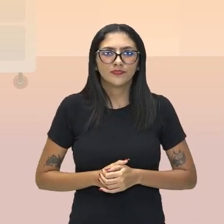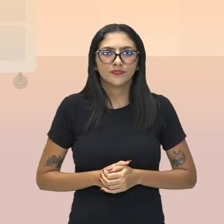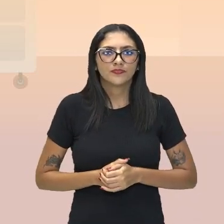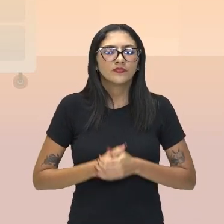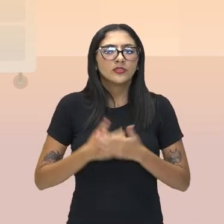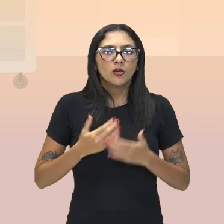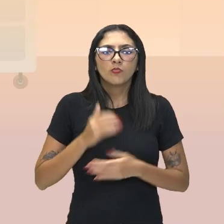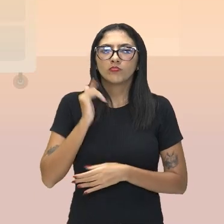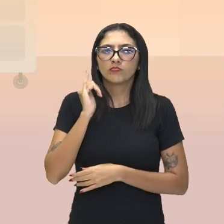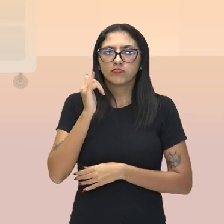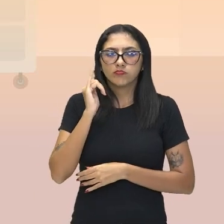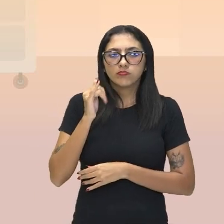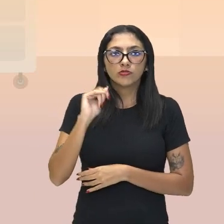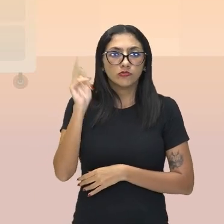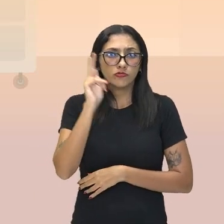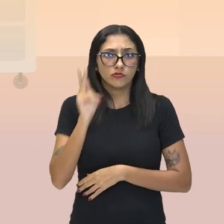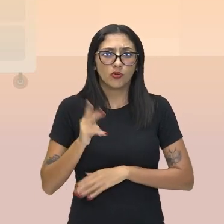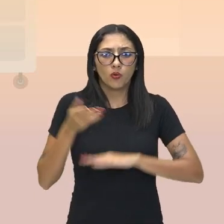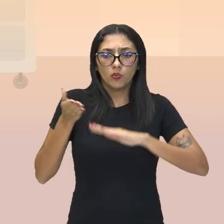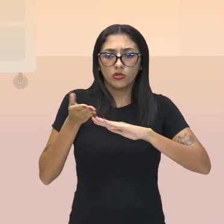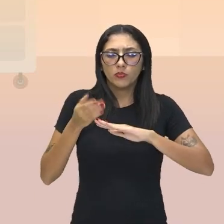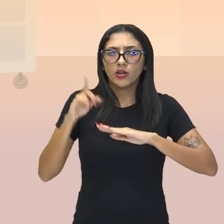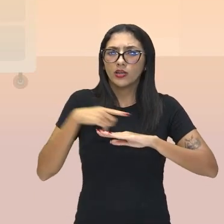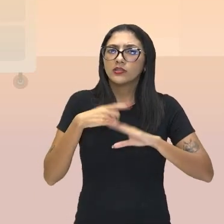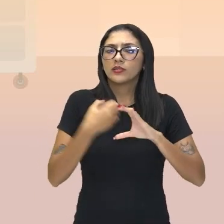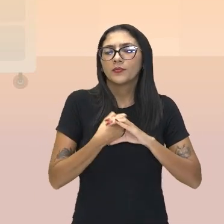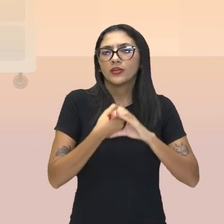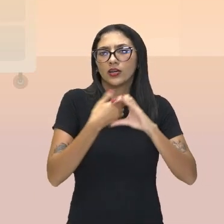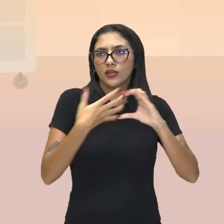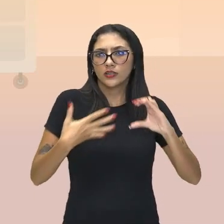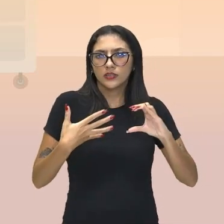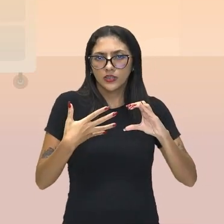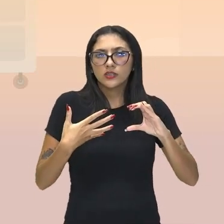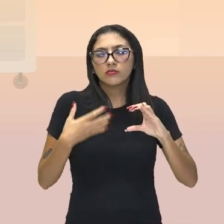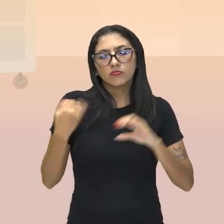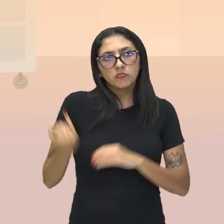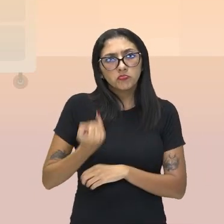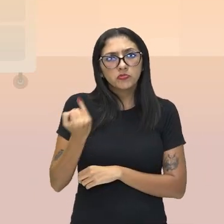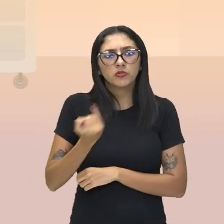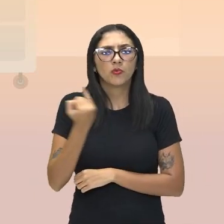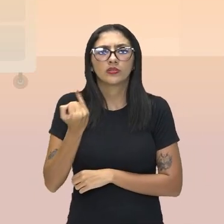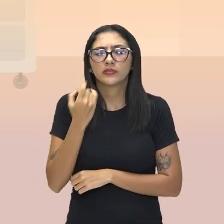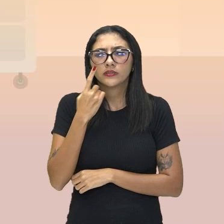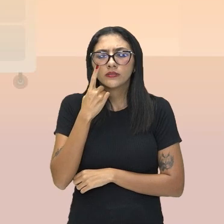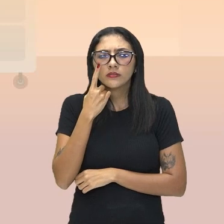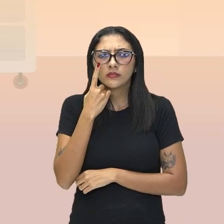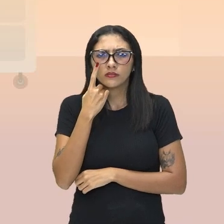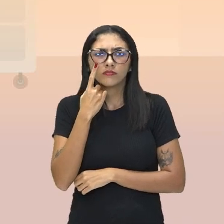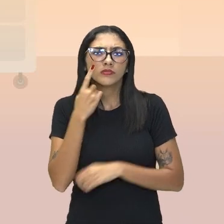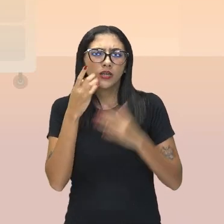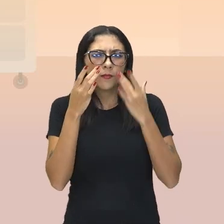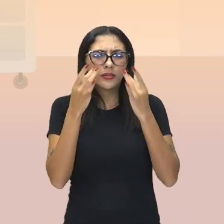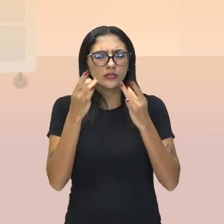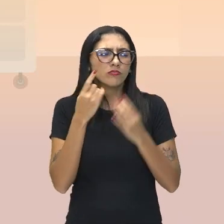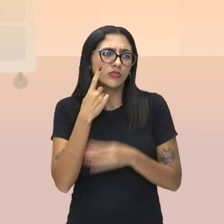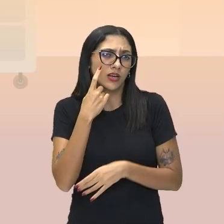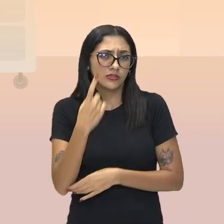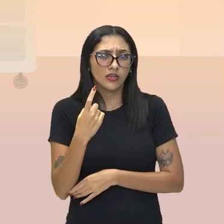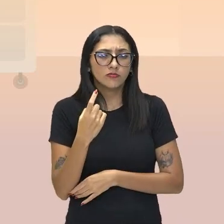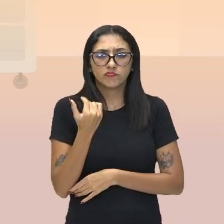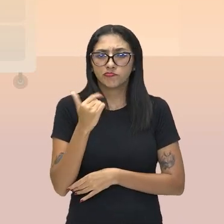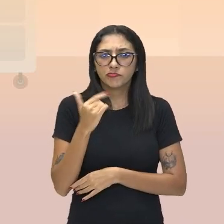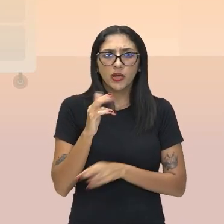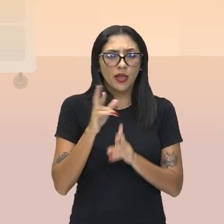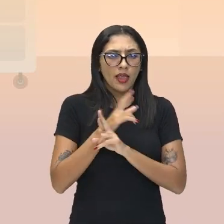conto contemporâneo, ele tem essas características, né? Tem essas características que não são tão distantes